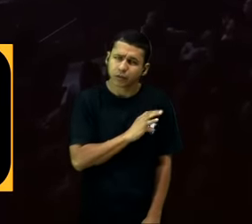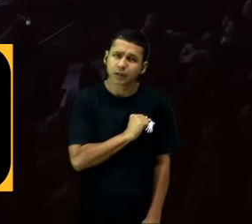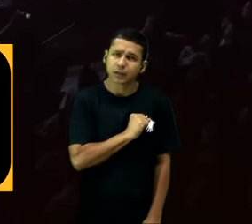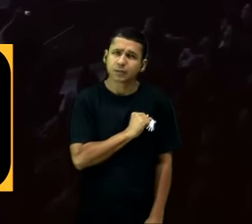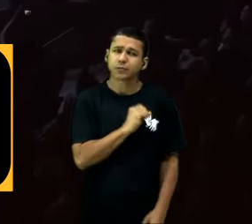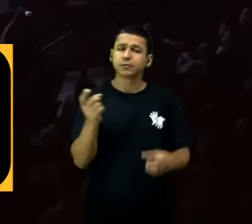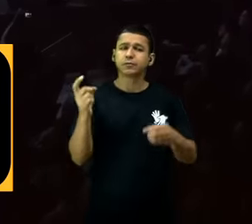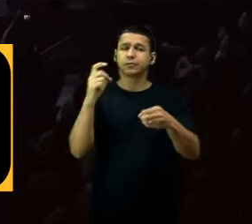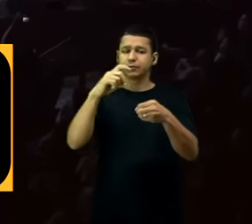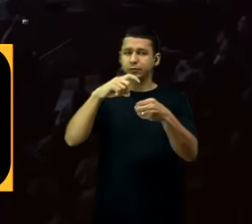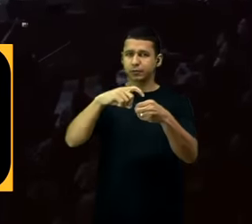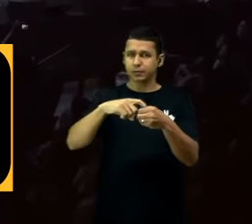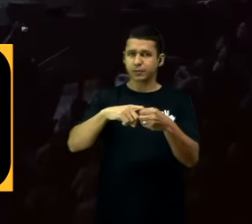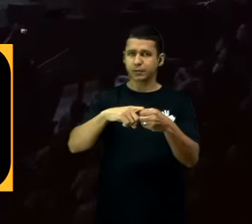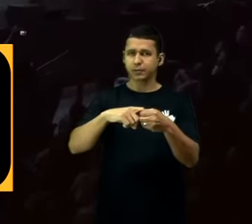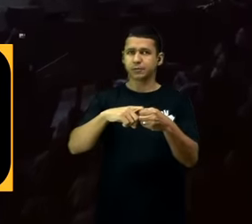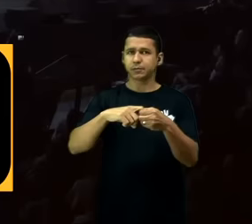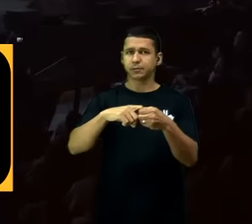voltaremos.